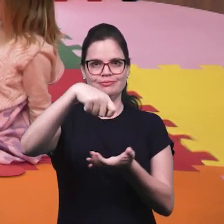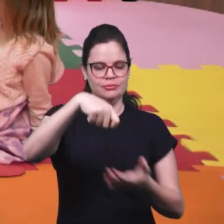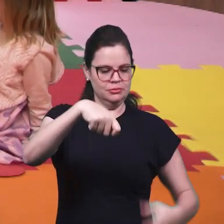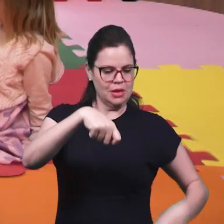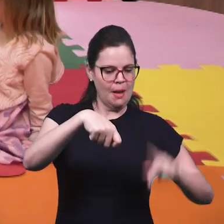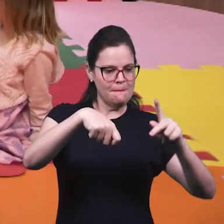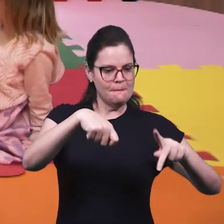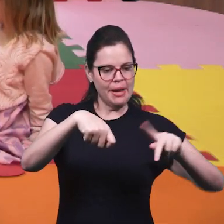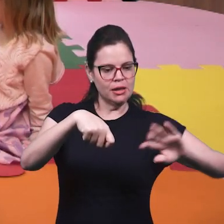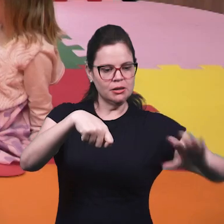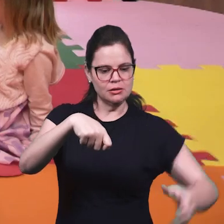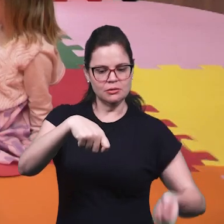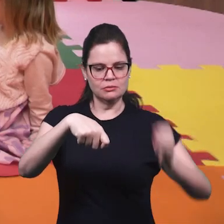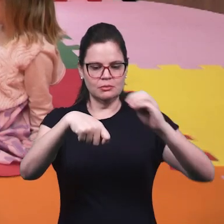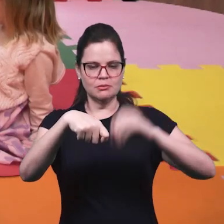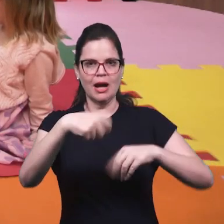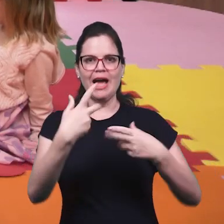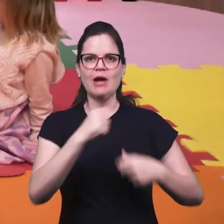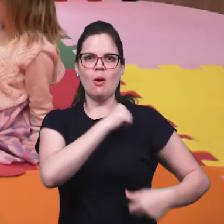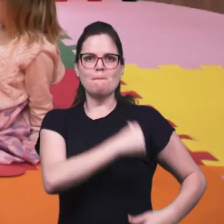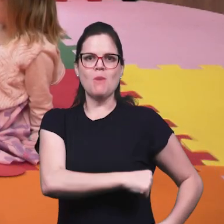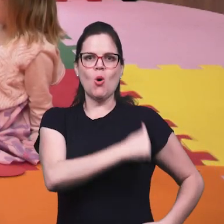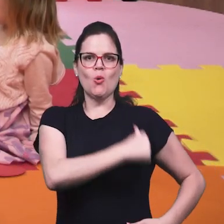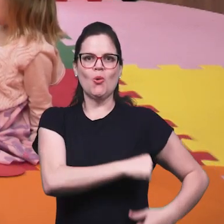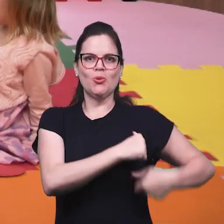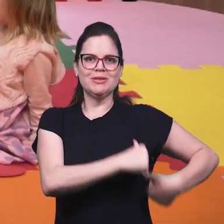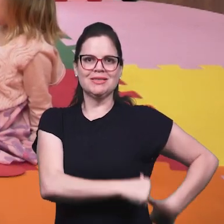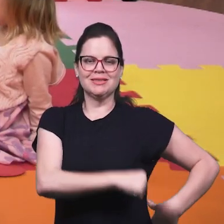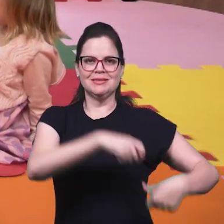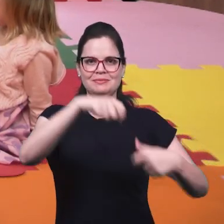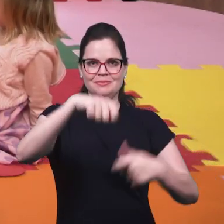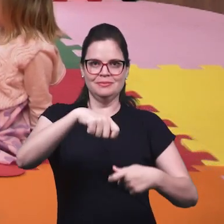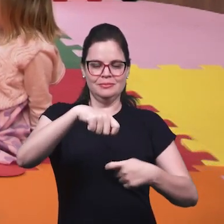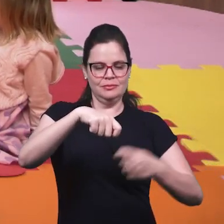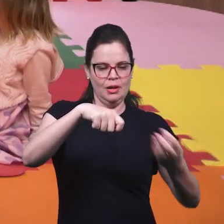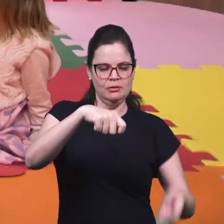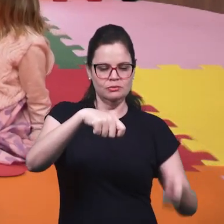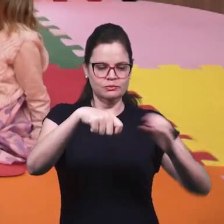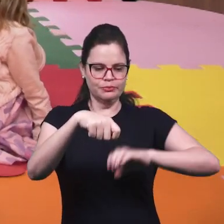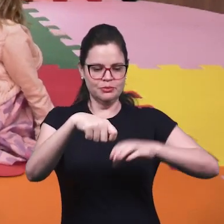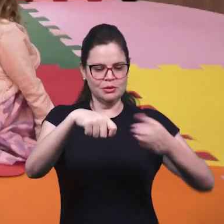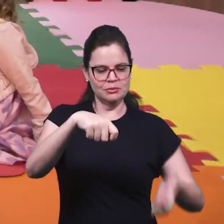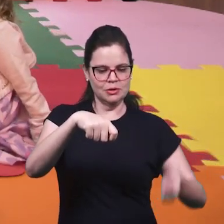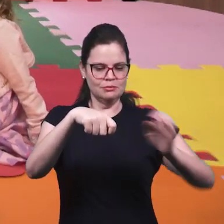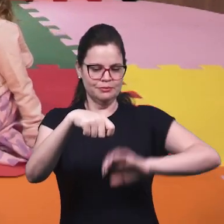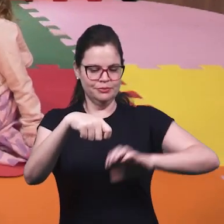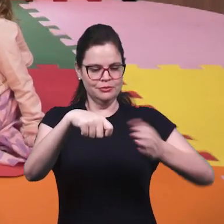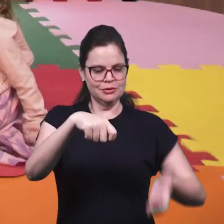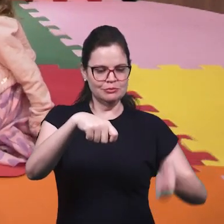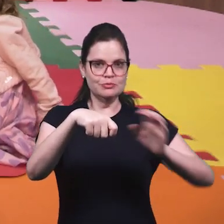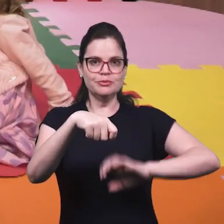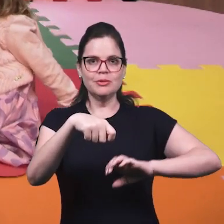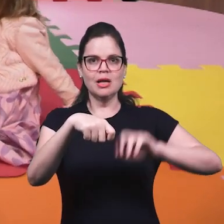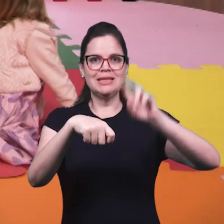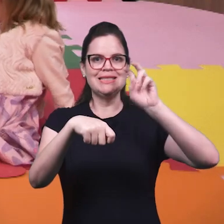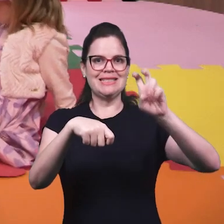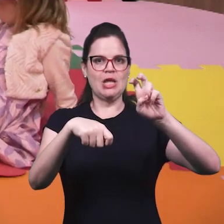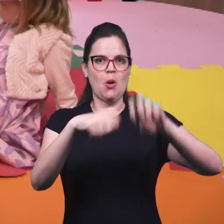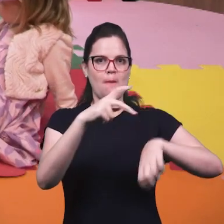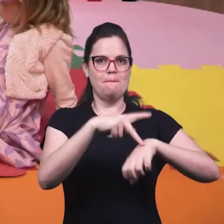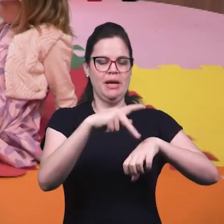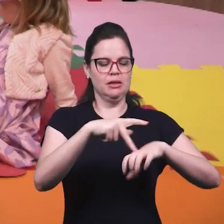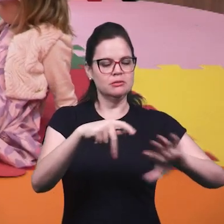dele. O alforje era uma bolsinha que era feito de pele de animal, que eles carregavam as coisas dentro. Davi